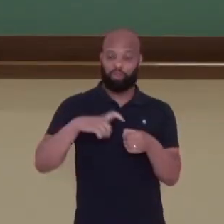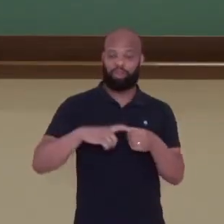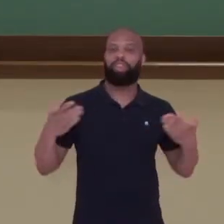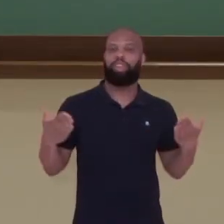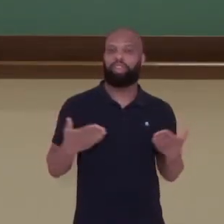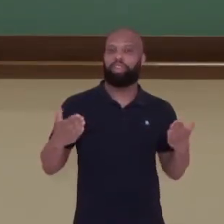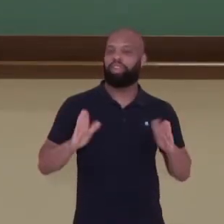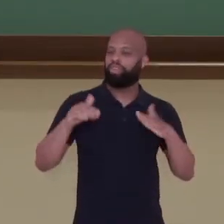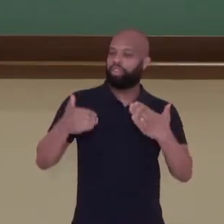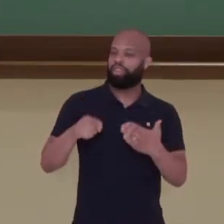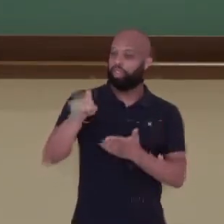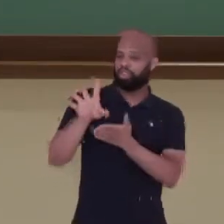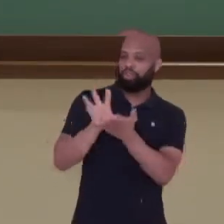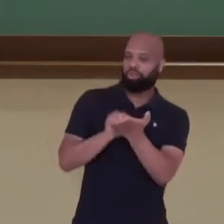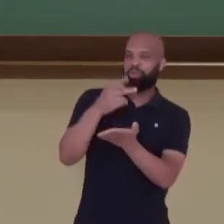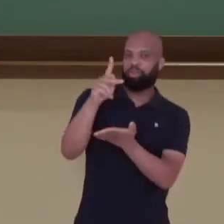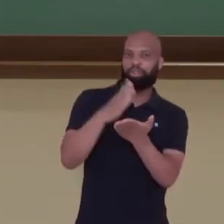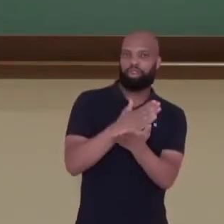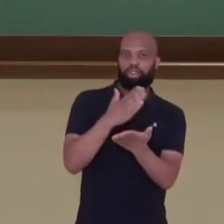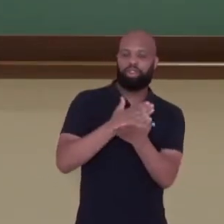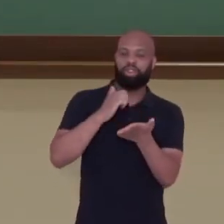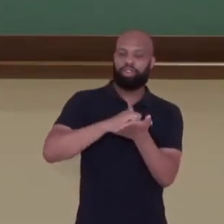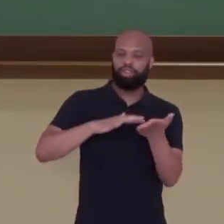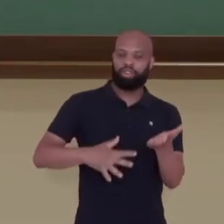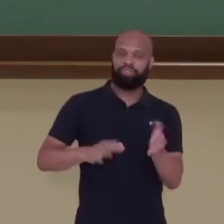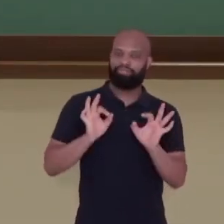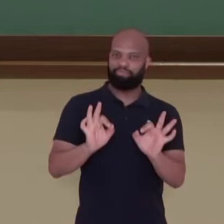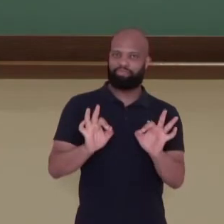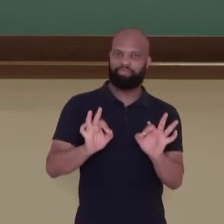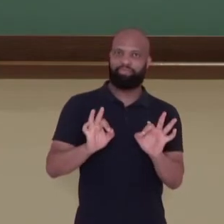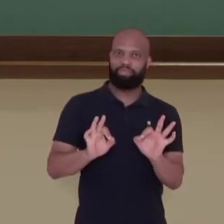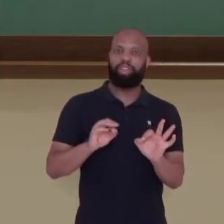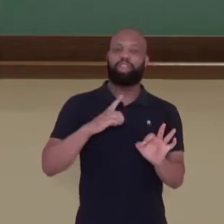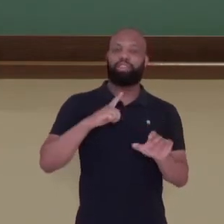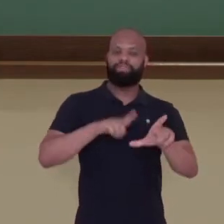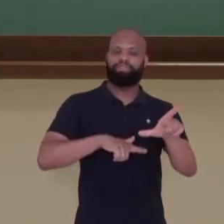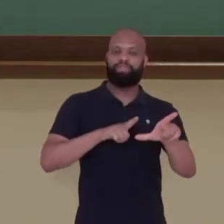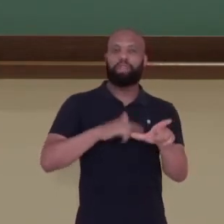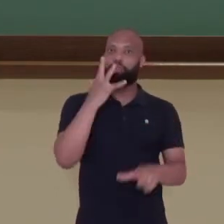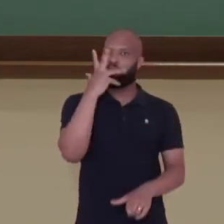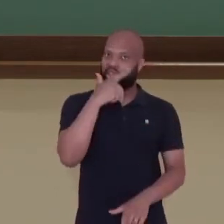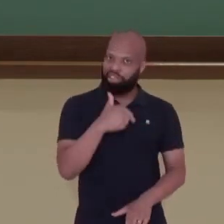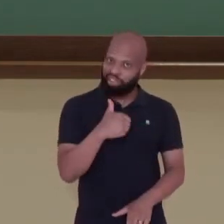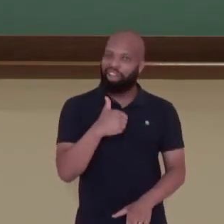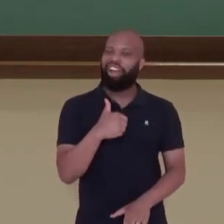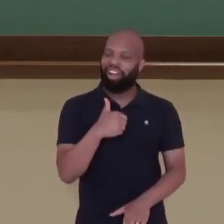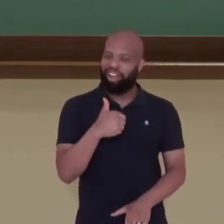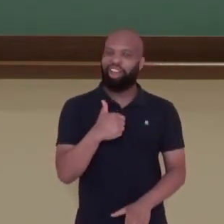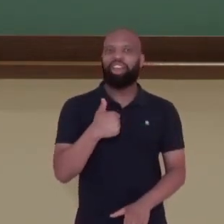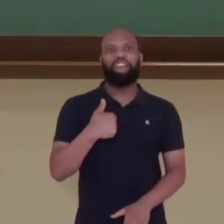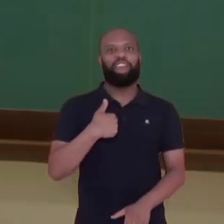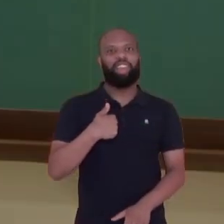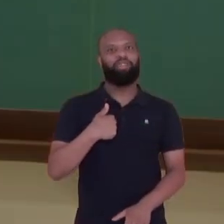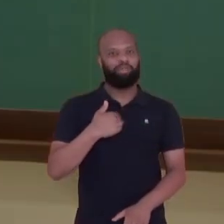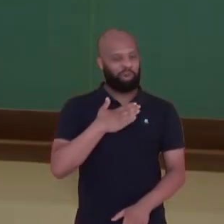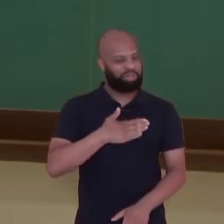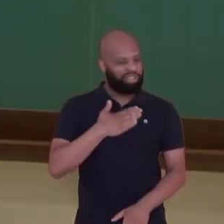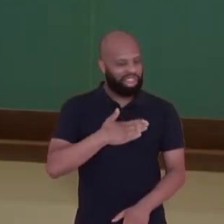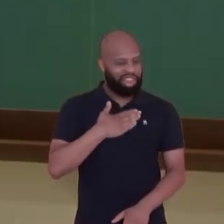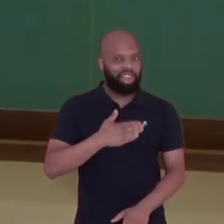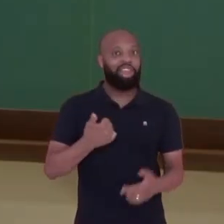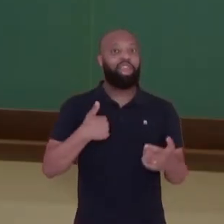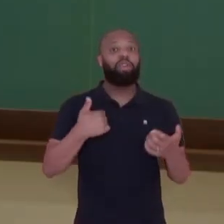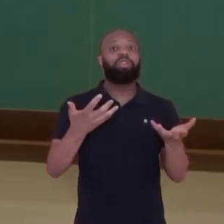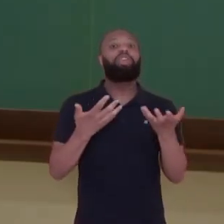Retornamos. E aí, copiou no seu caderno essa atividade bem direitinho, com a letra bem bonita e caprichada? Gostei de ver. E eu quero